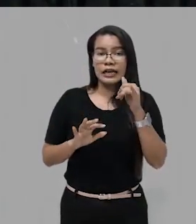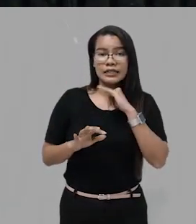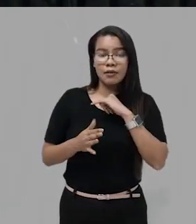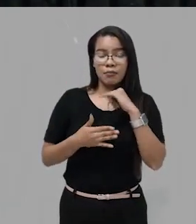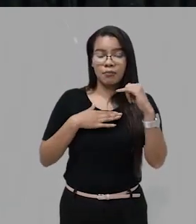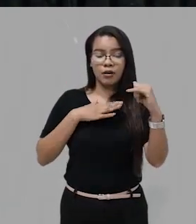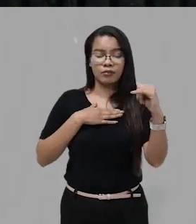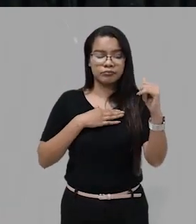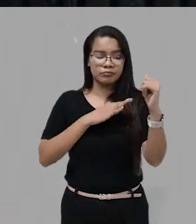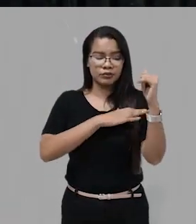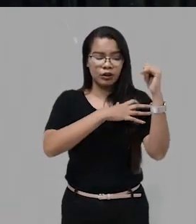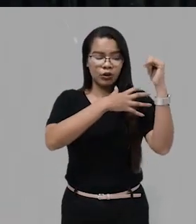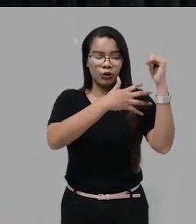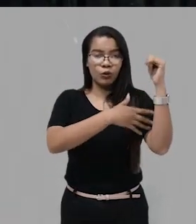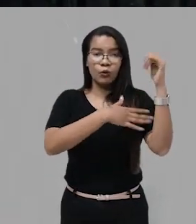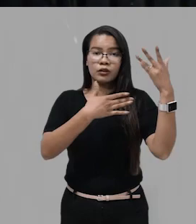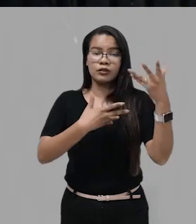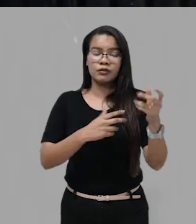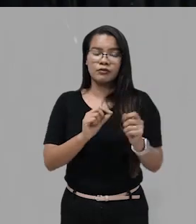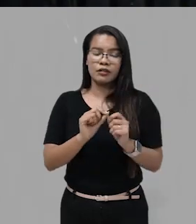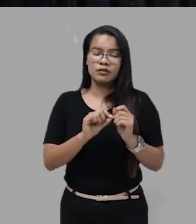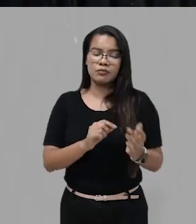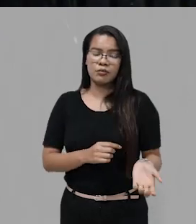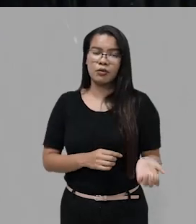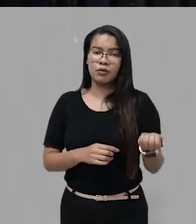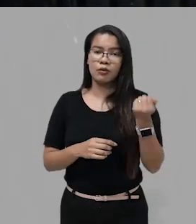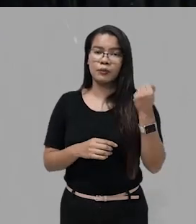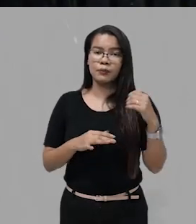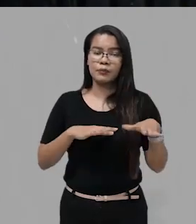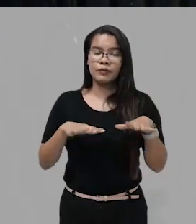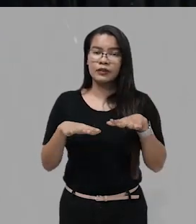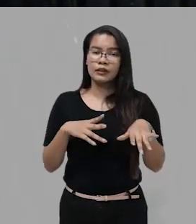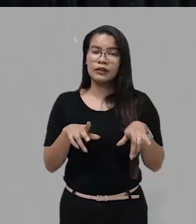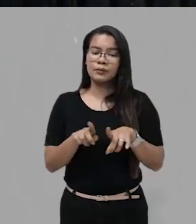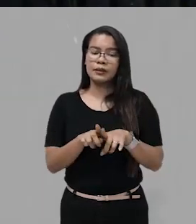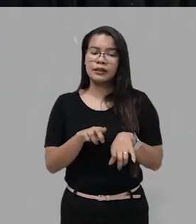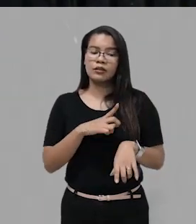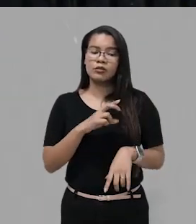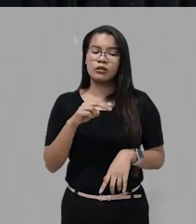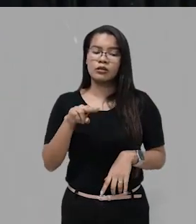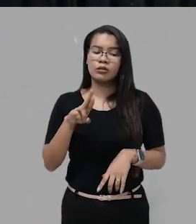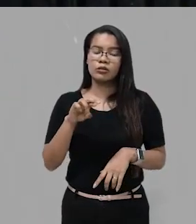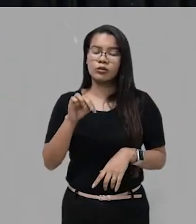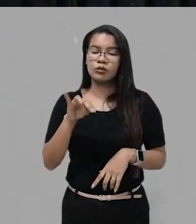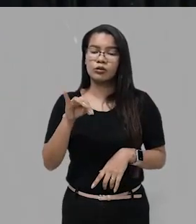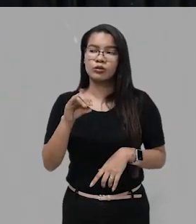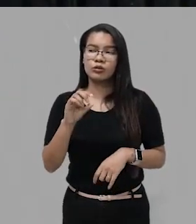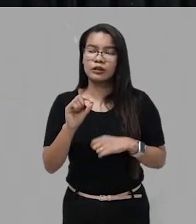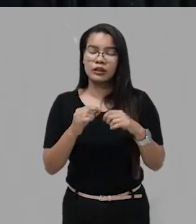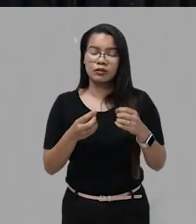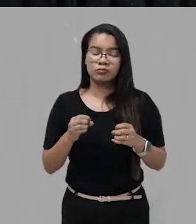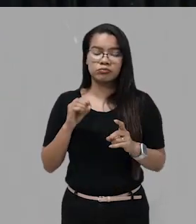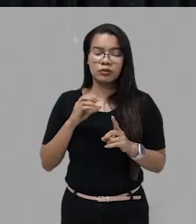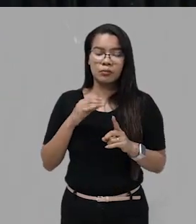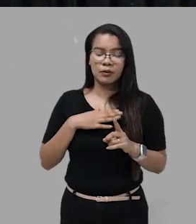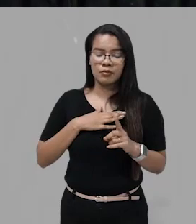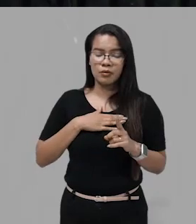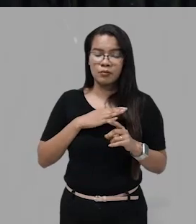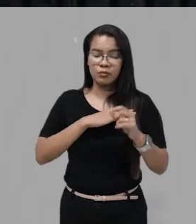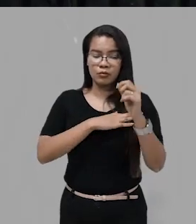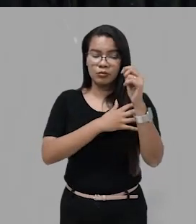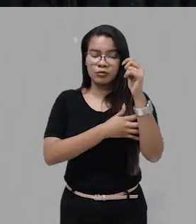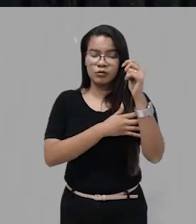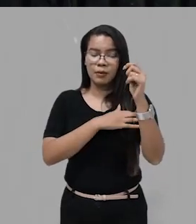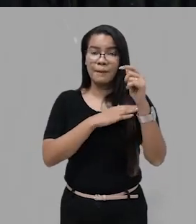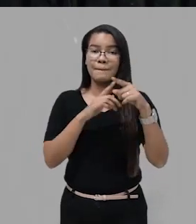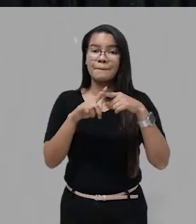bíceps braquial, quando eu faço um movimento de contração, aqui também tem um neurônio motor que está levando estímulo para o meu músculo, mas que